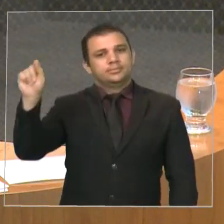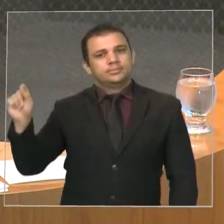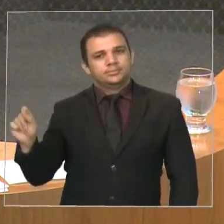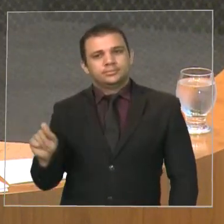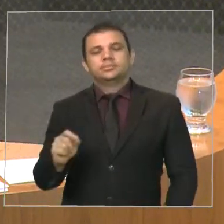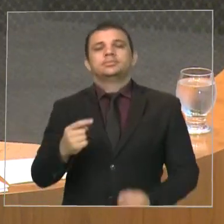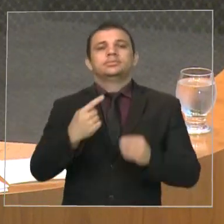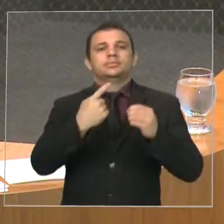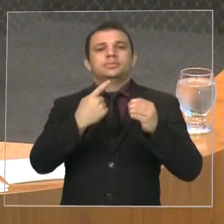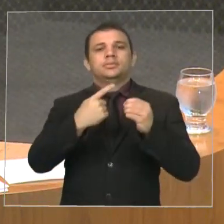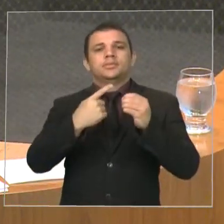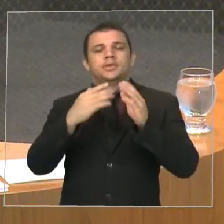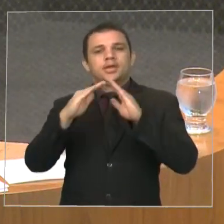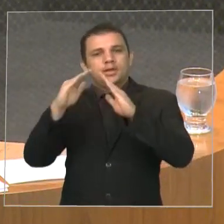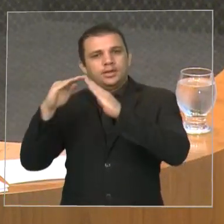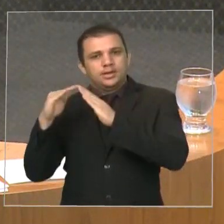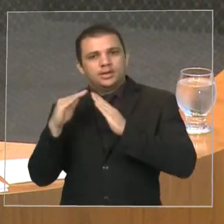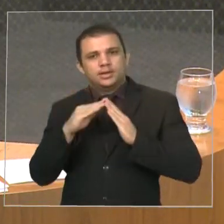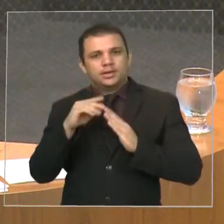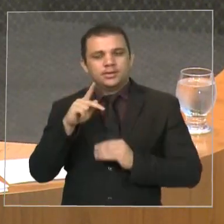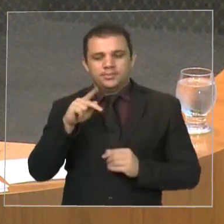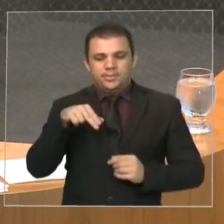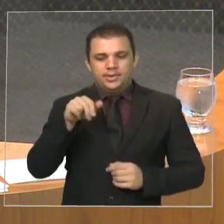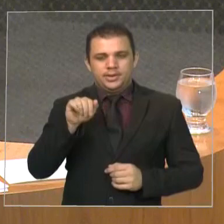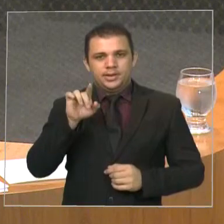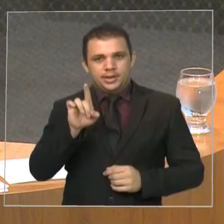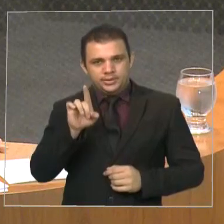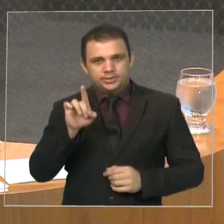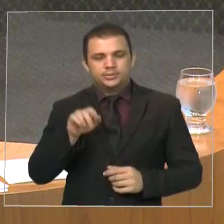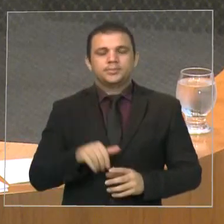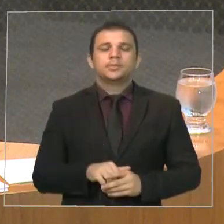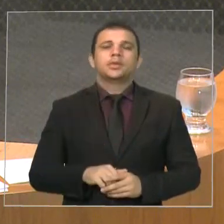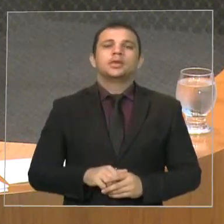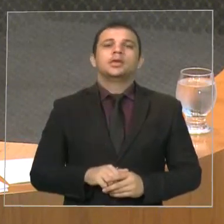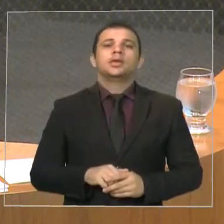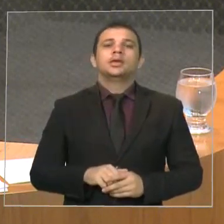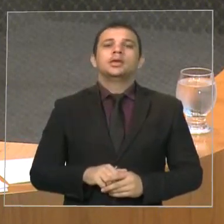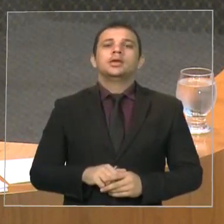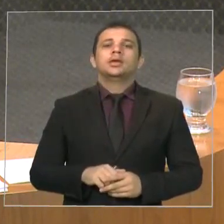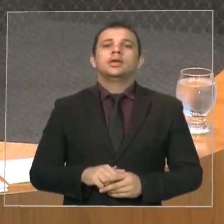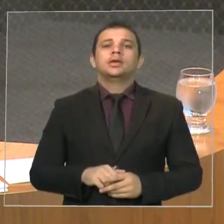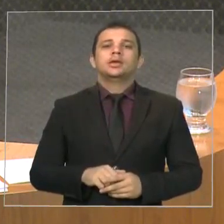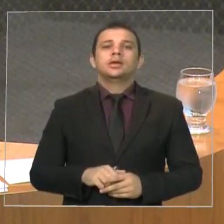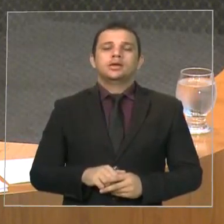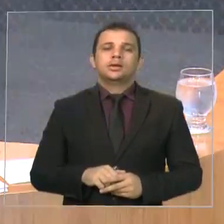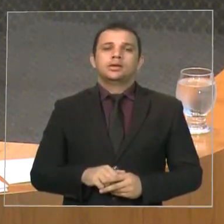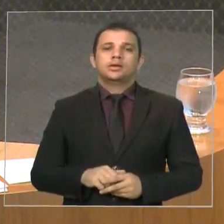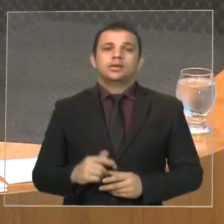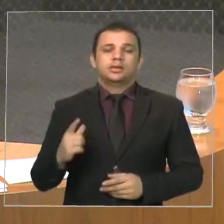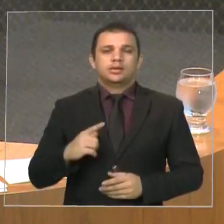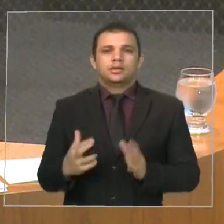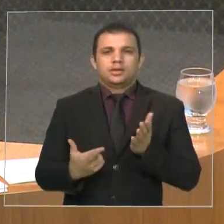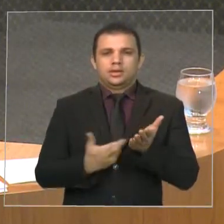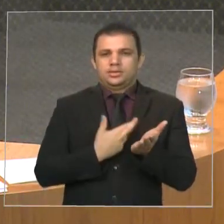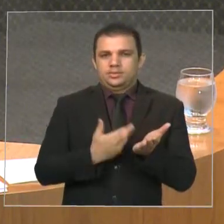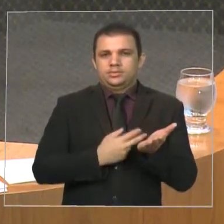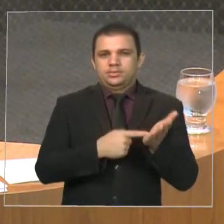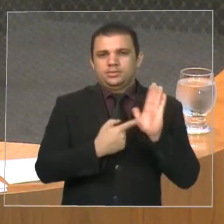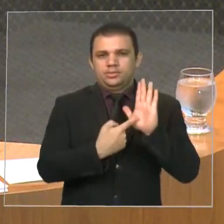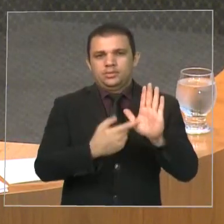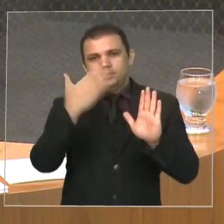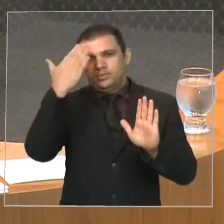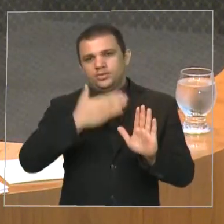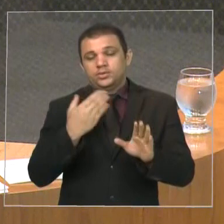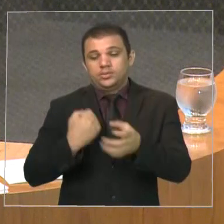contínua, o PNAD. A revista aponta que entre 2016 e